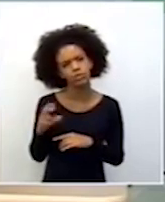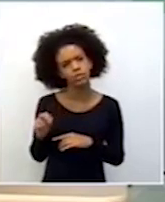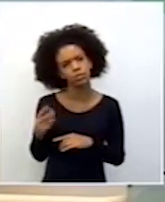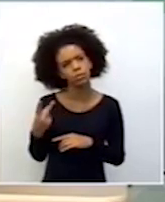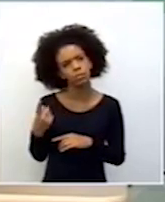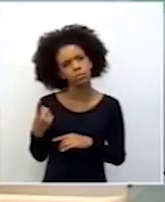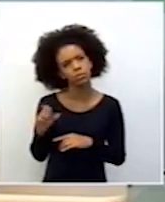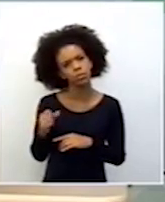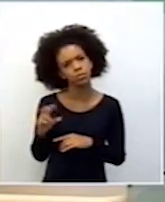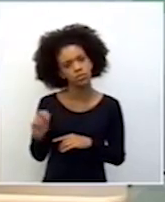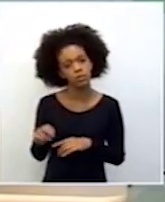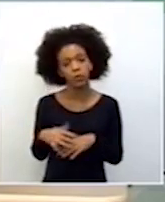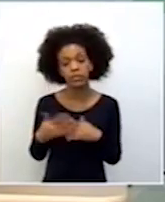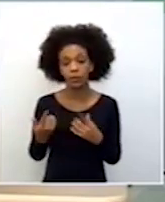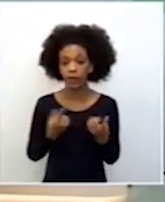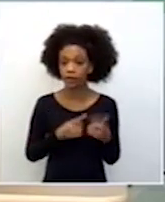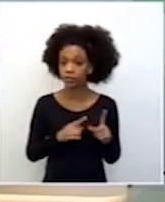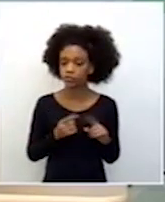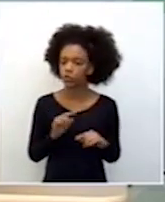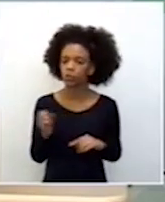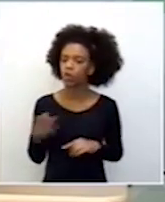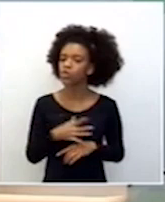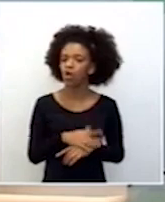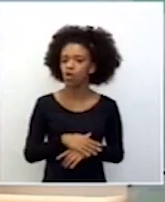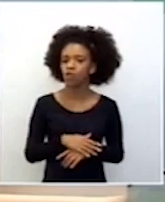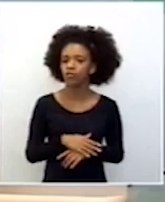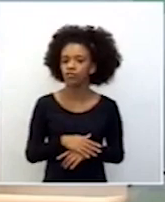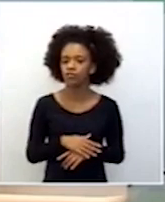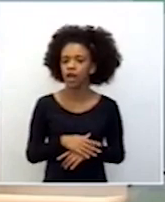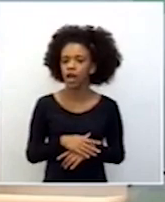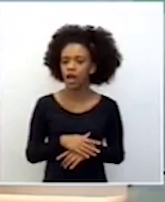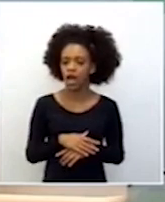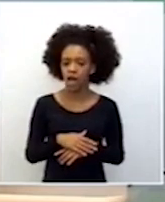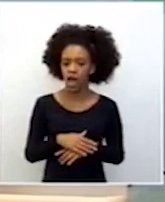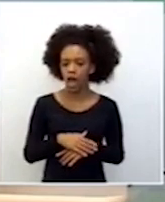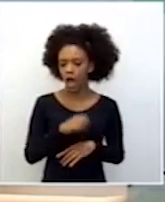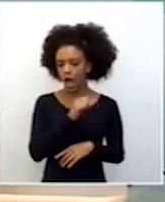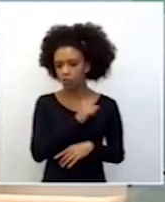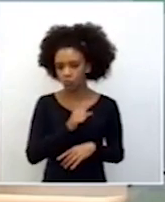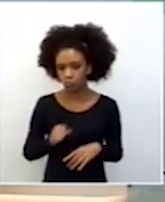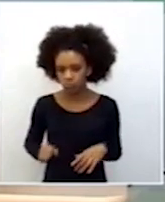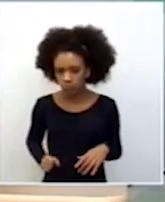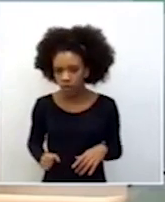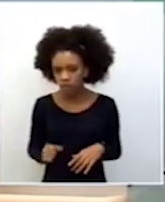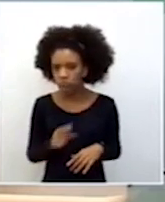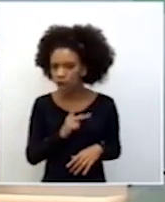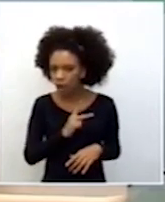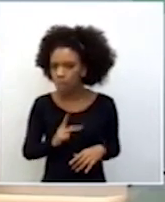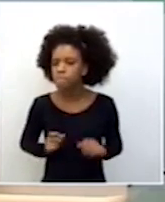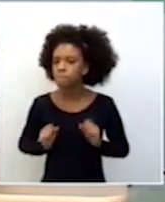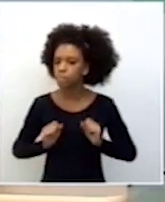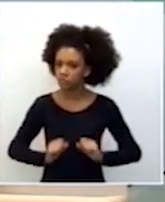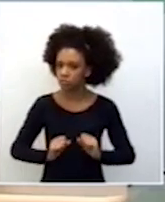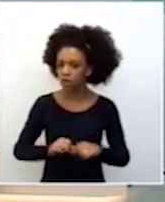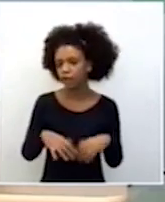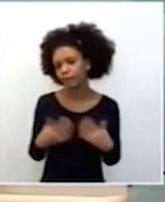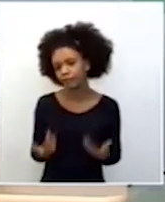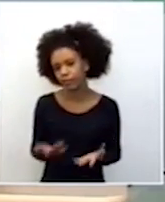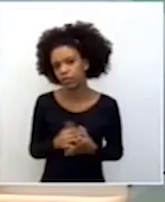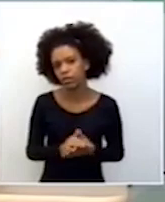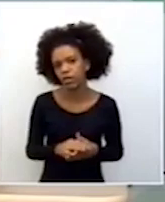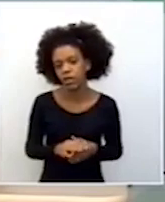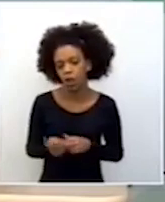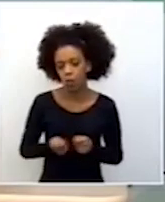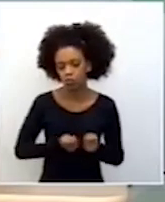percebe que a crítica não é algo novo, né? A crítica aos poderosos, a crítica aos ricos, a quem tem o domínio